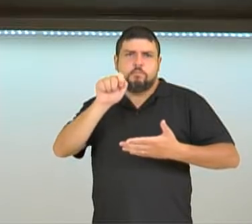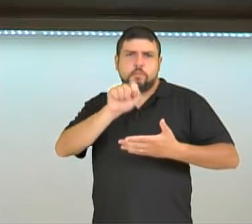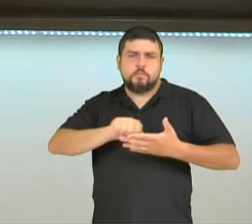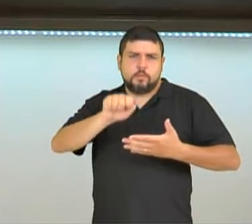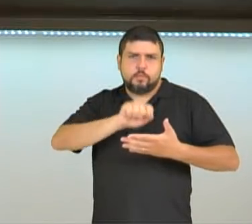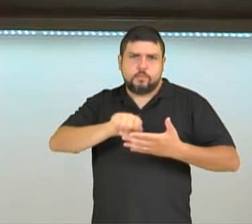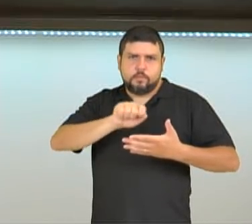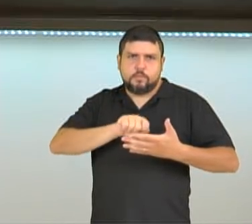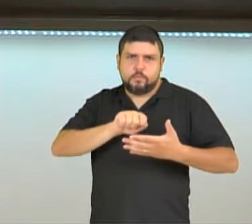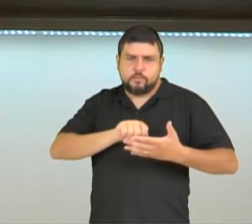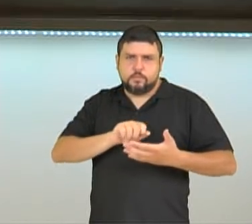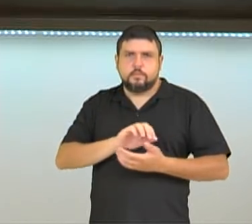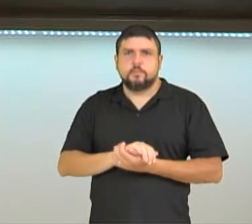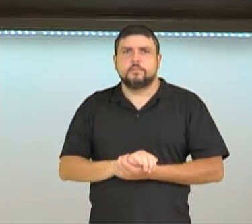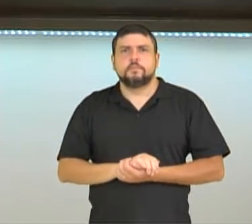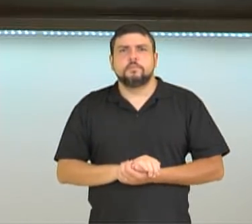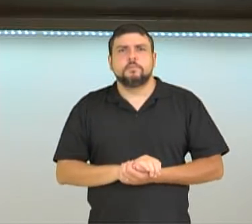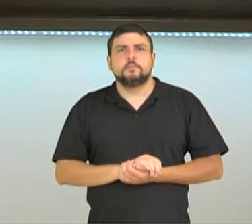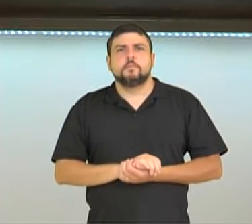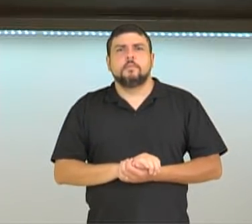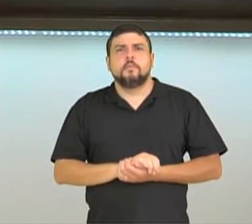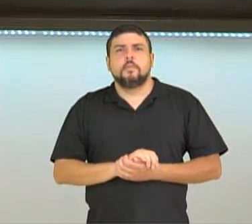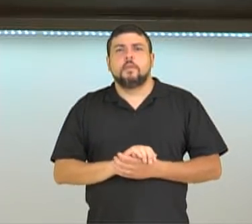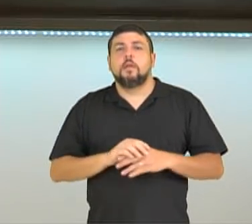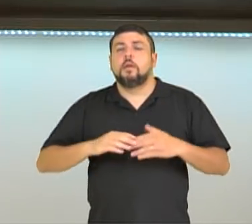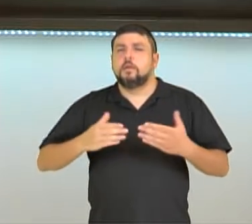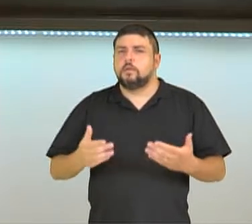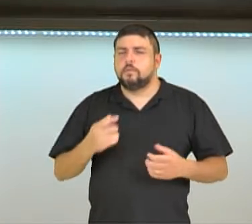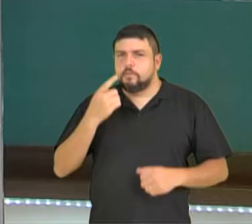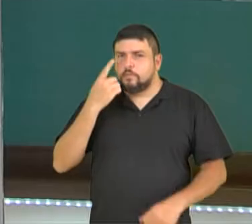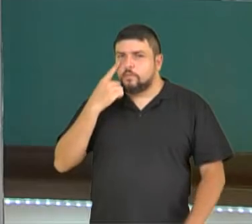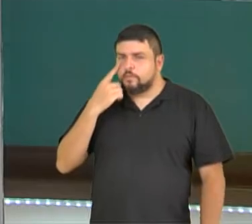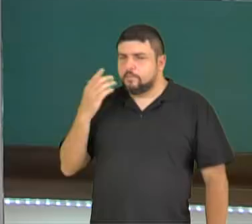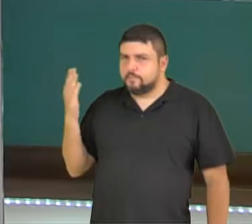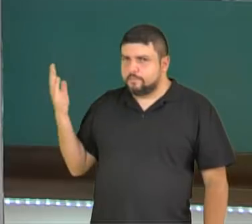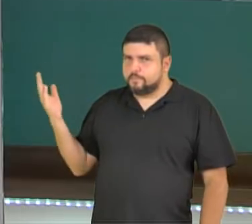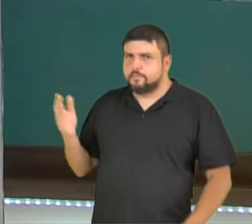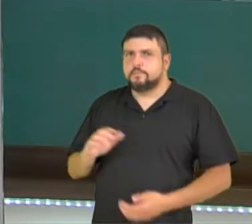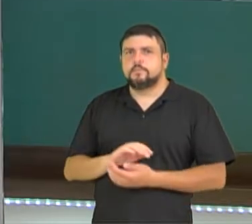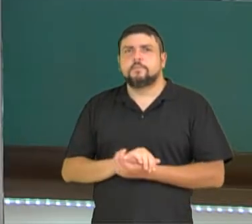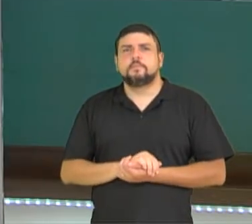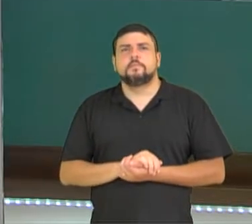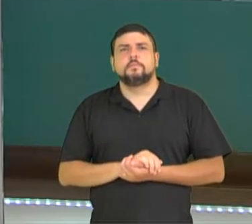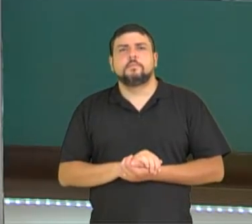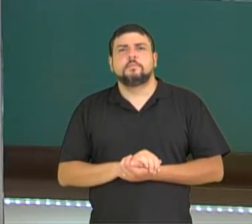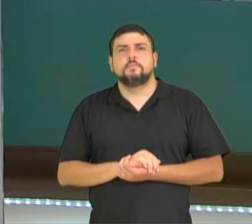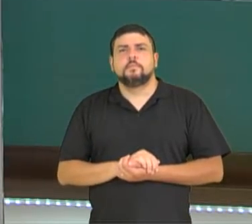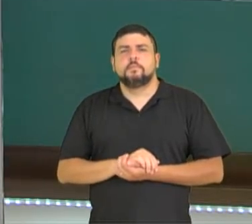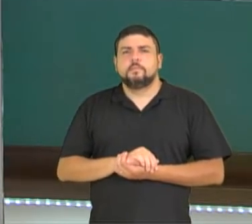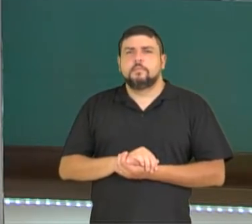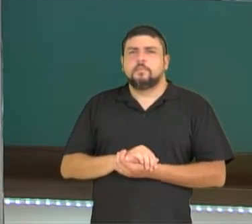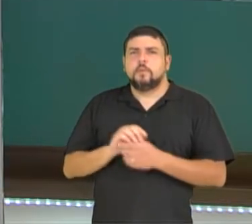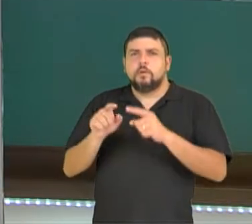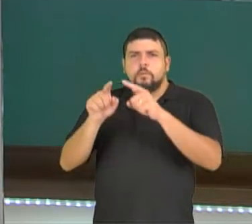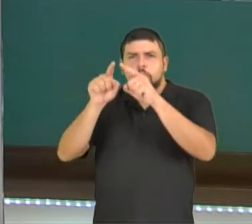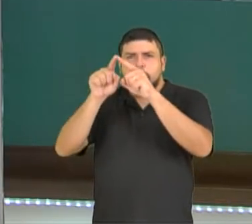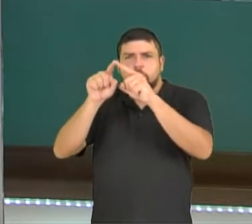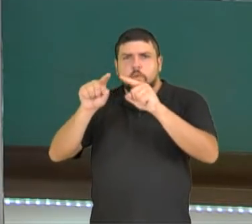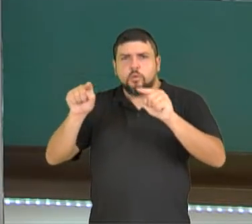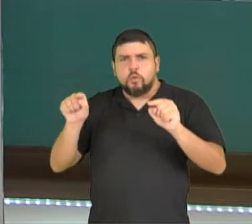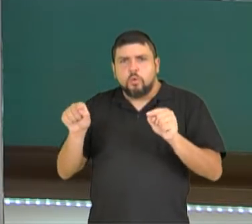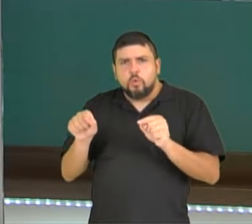a sua resposta dessa questão número 2, né? Então confira. A gota fragmentada no cartaz representa